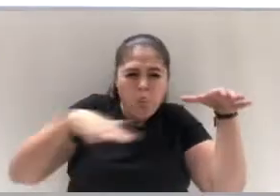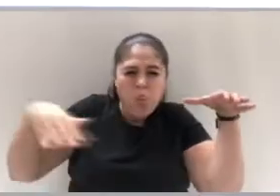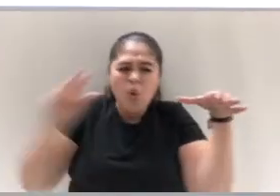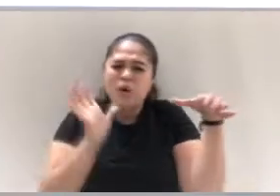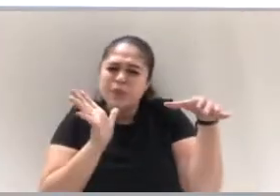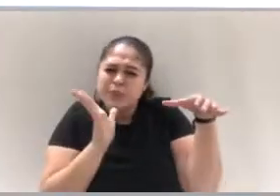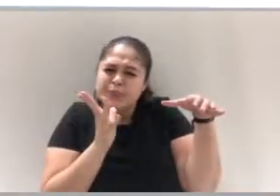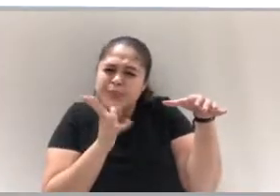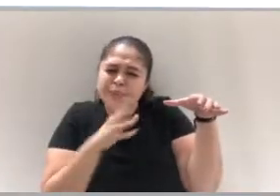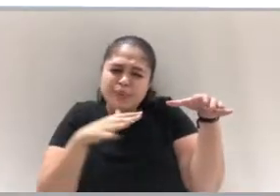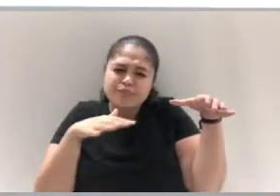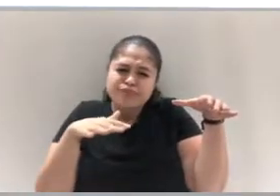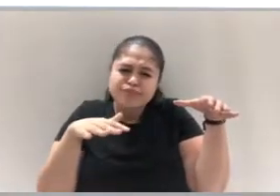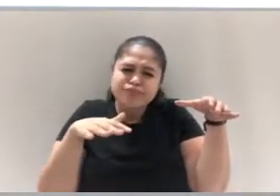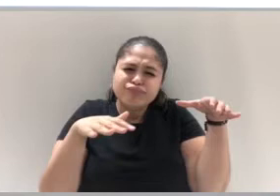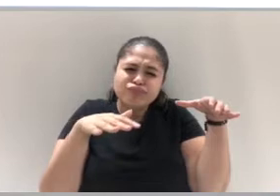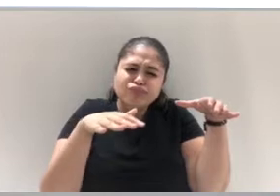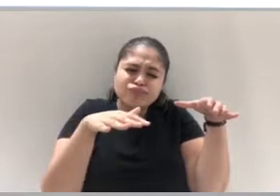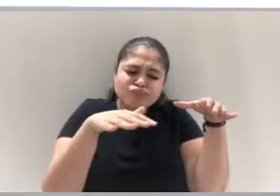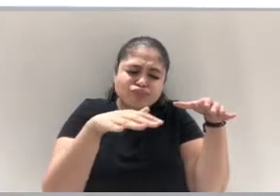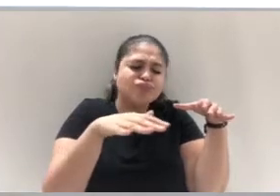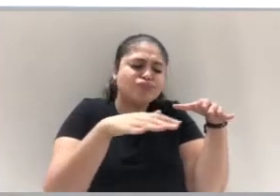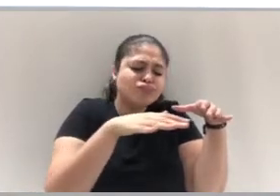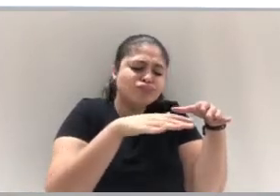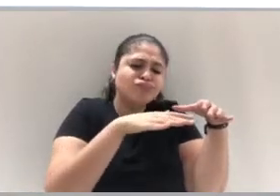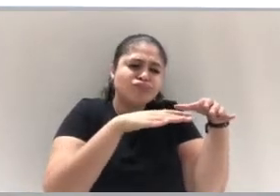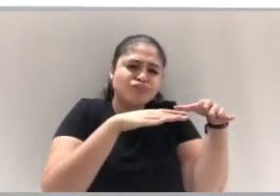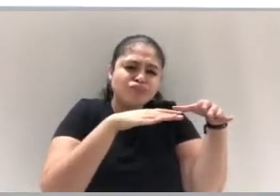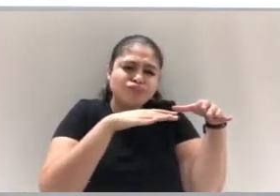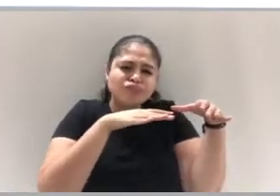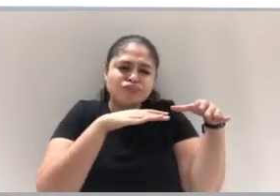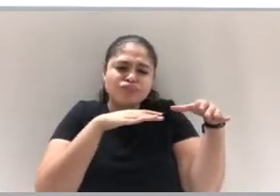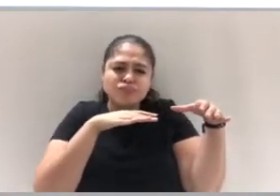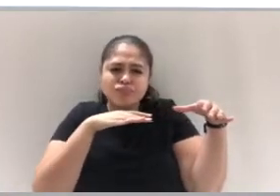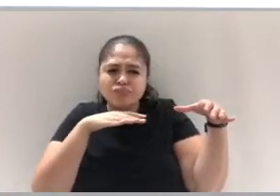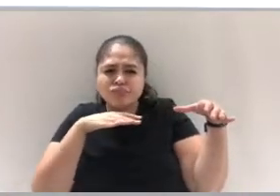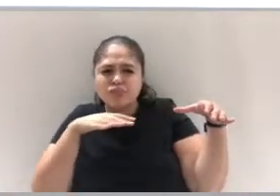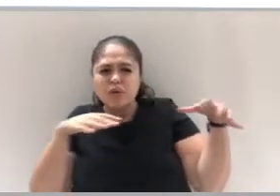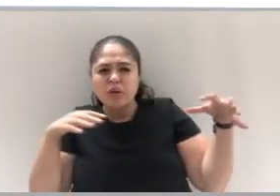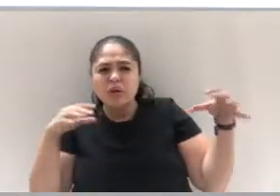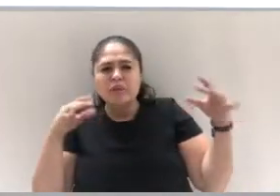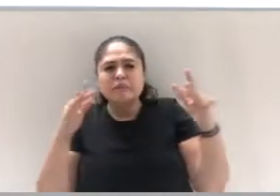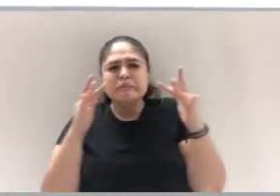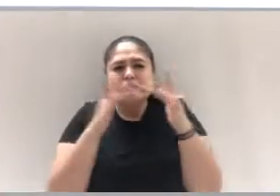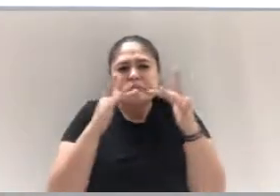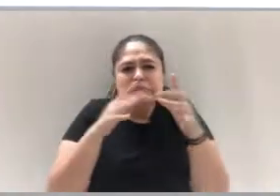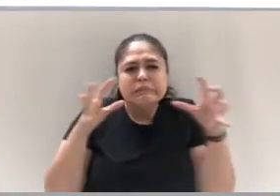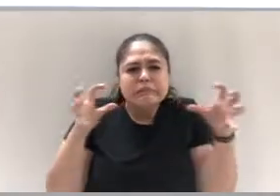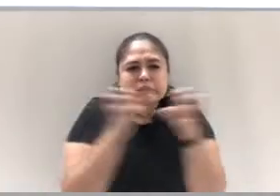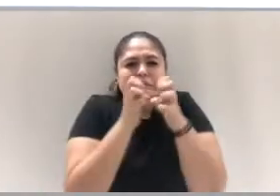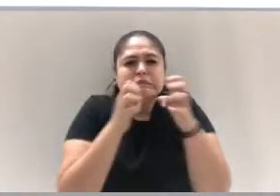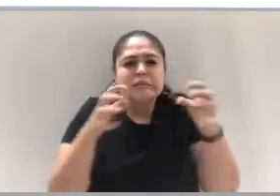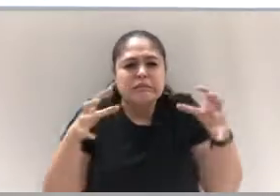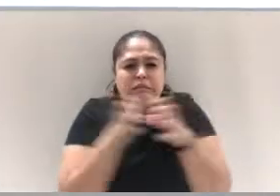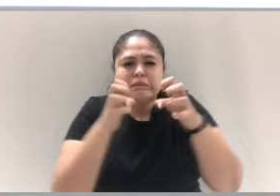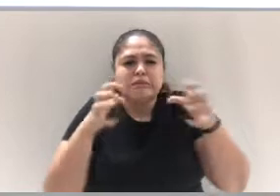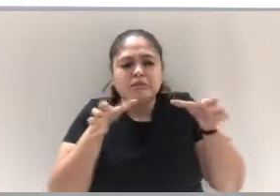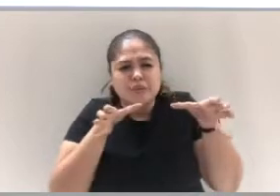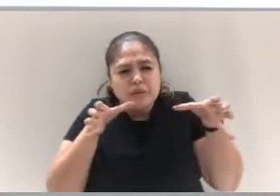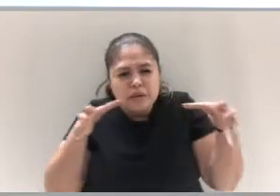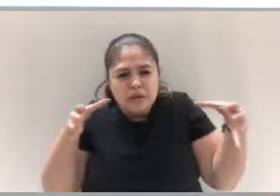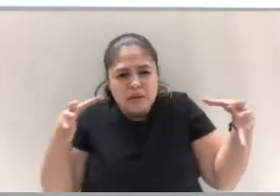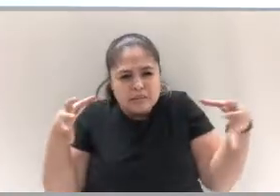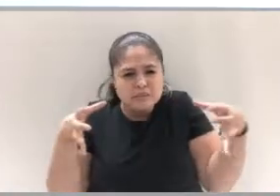porém, conforme ela foi se atraindo pelas interações gravitacionais entre os